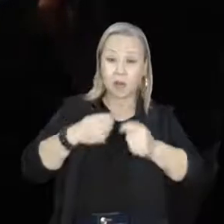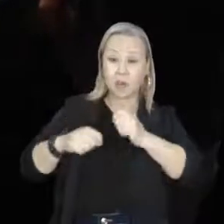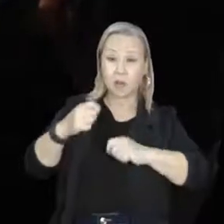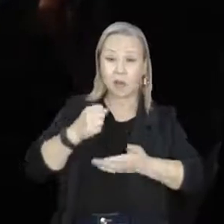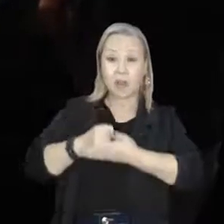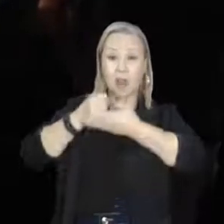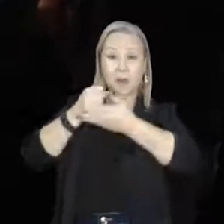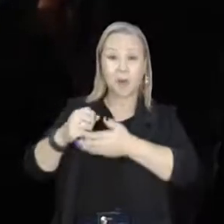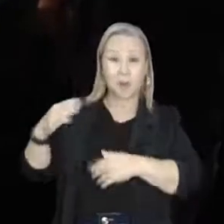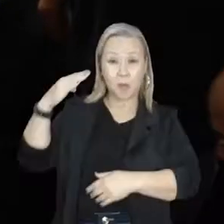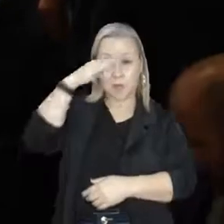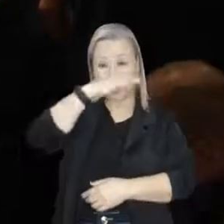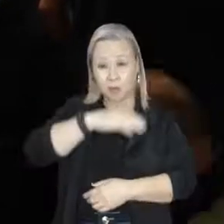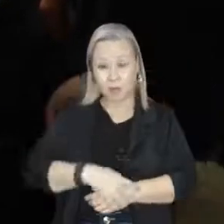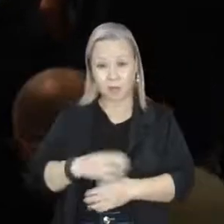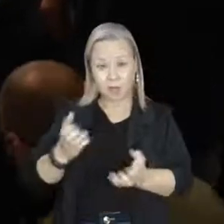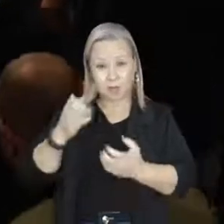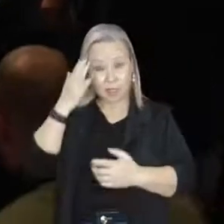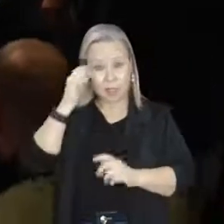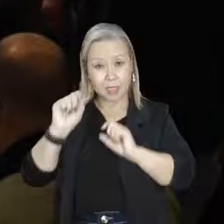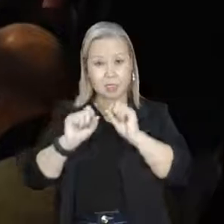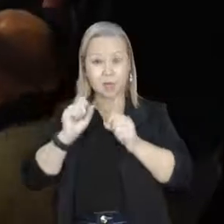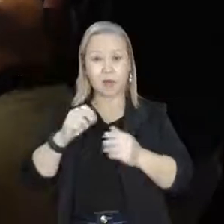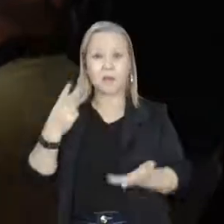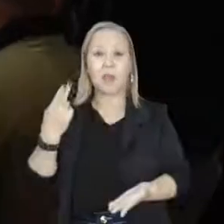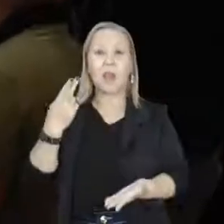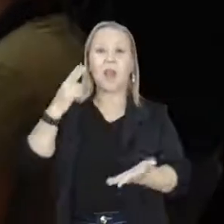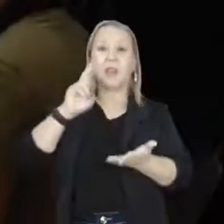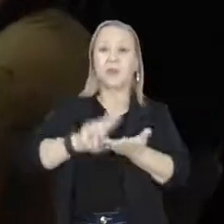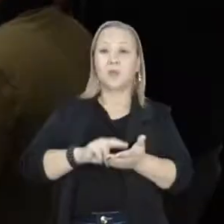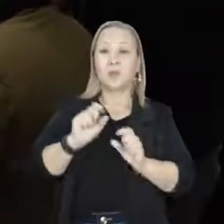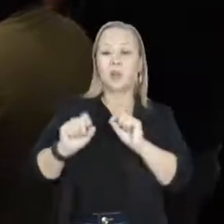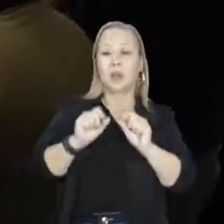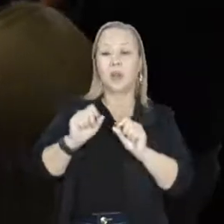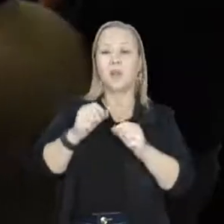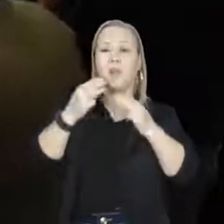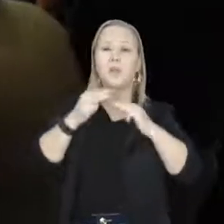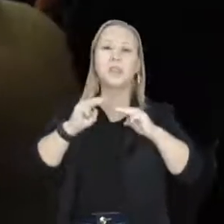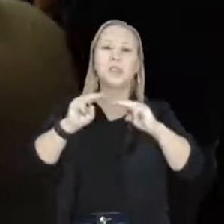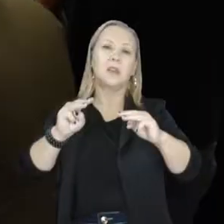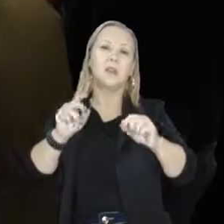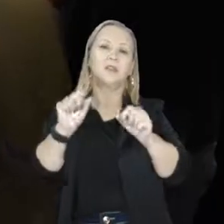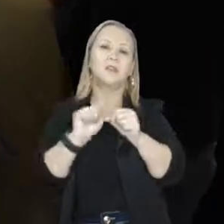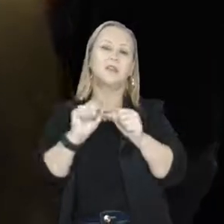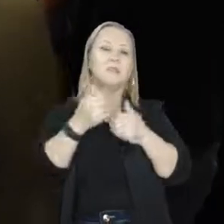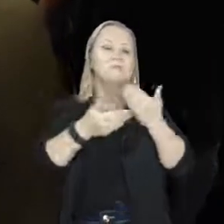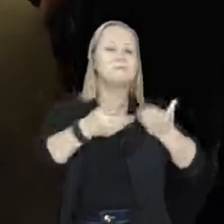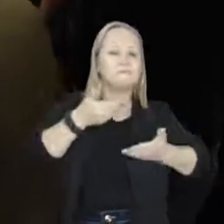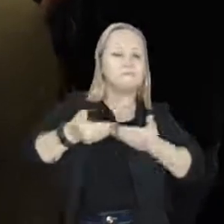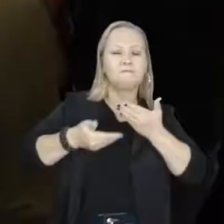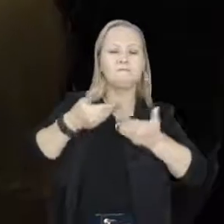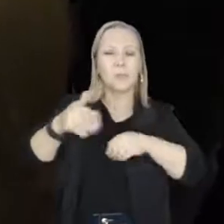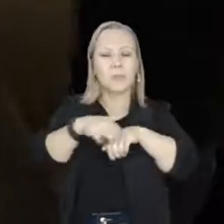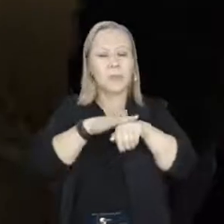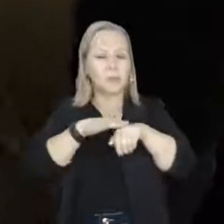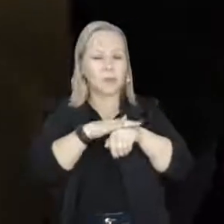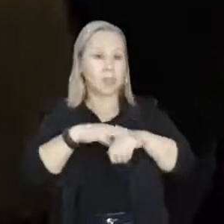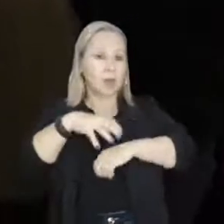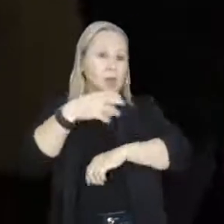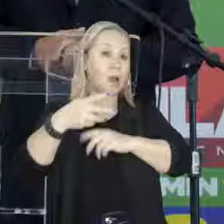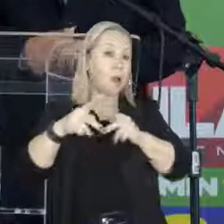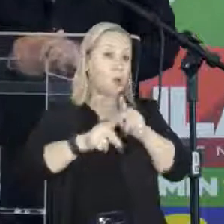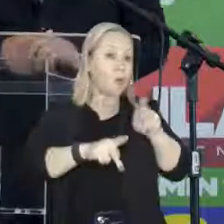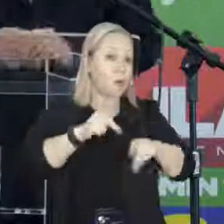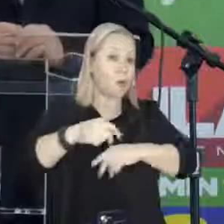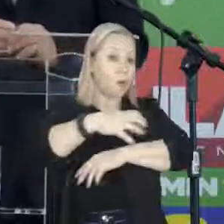se a senadora vai assumir alguma missão de fazer essa interlocução com o agronegócio, se o presidente Lula, vocês já conversaram sobre isso.